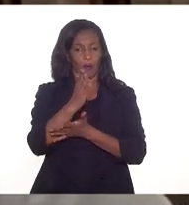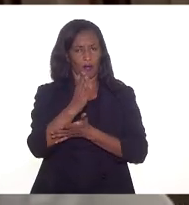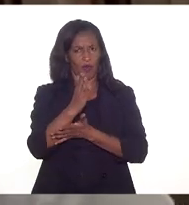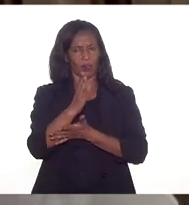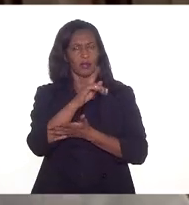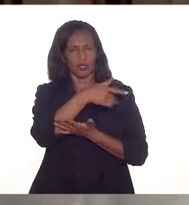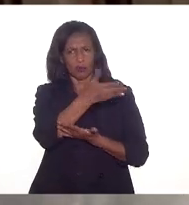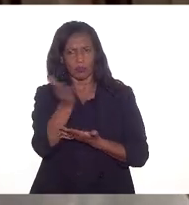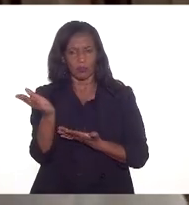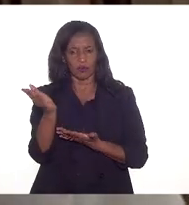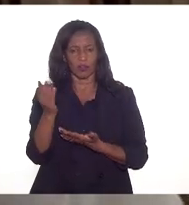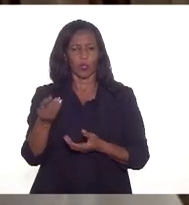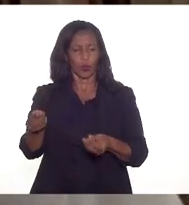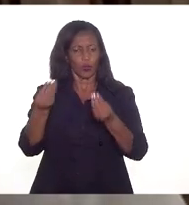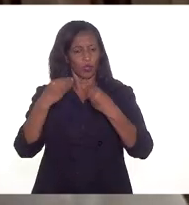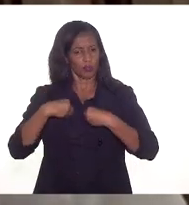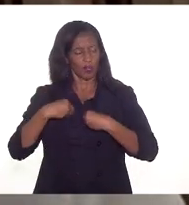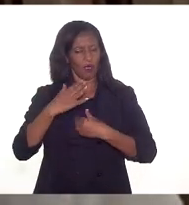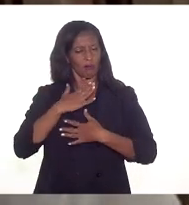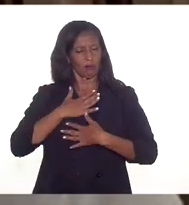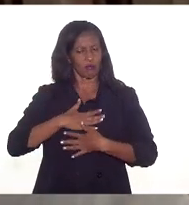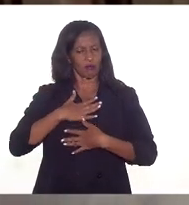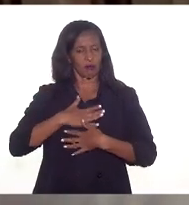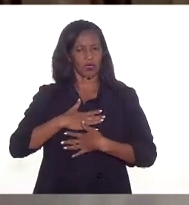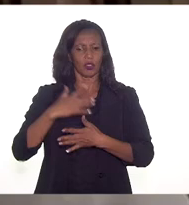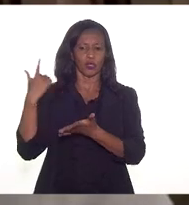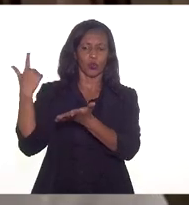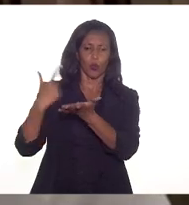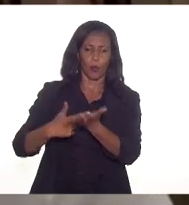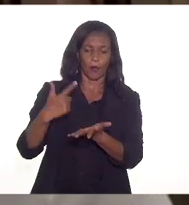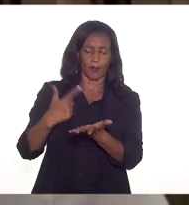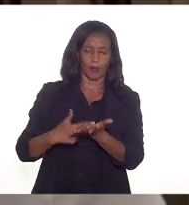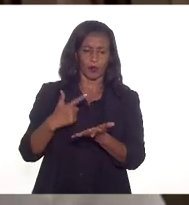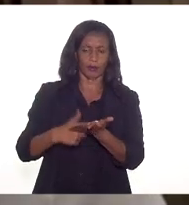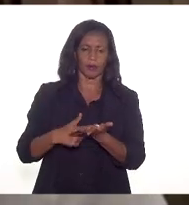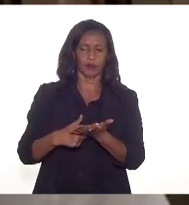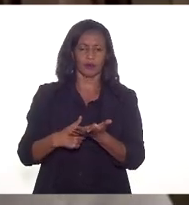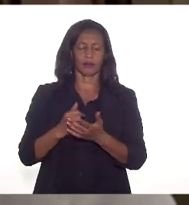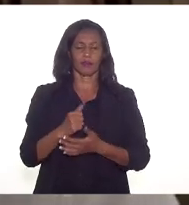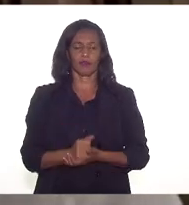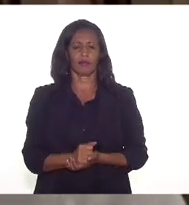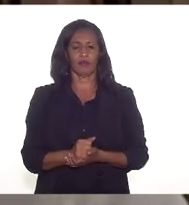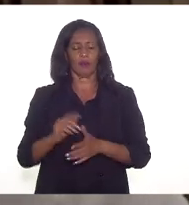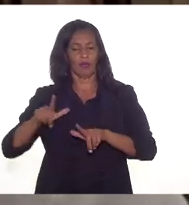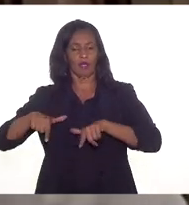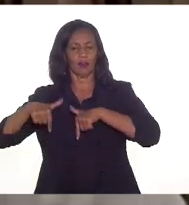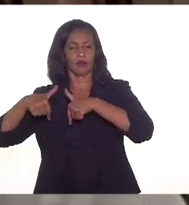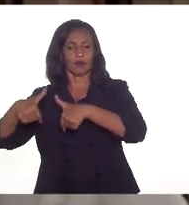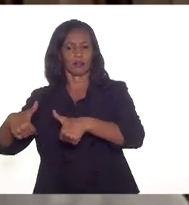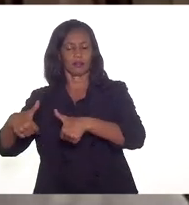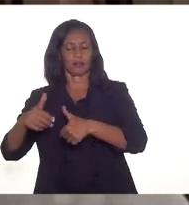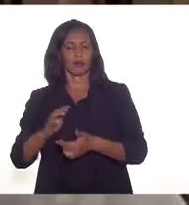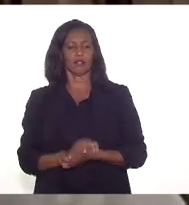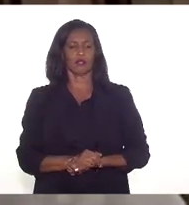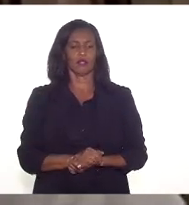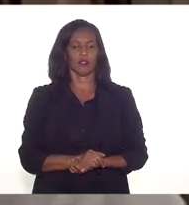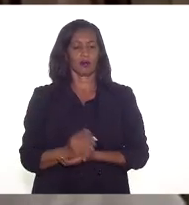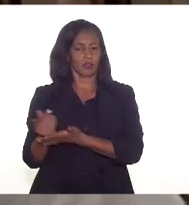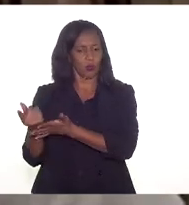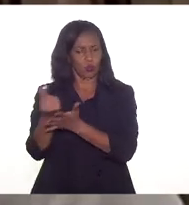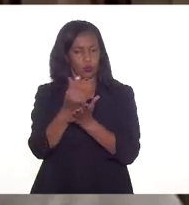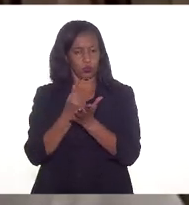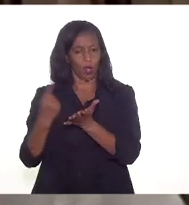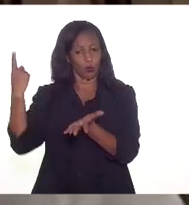senhores, o que nos dará tranquilidade de cumprir a execução desses recursos